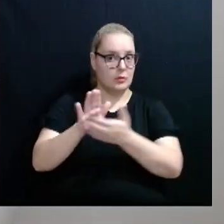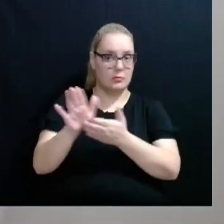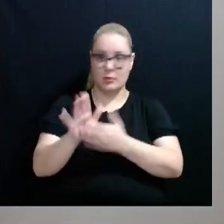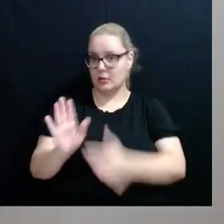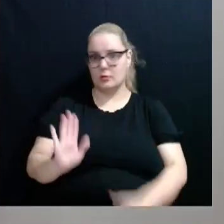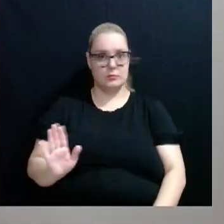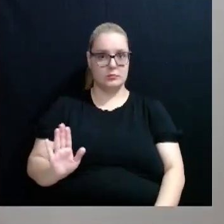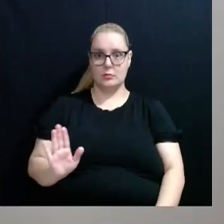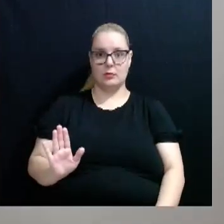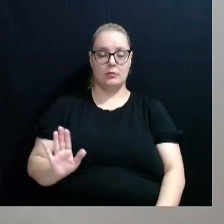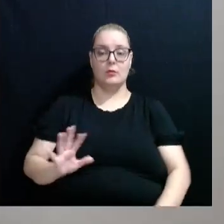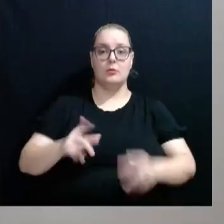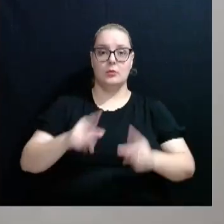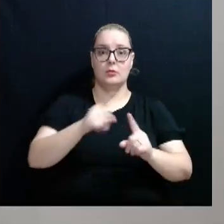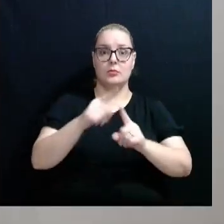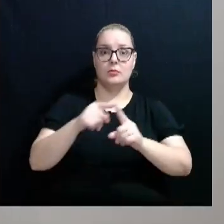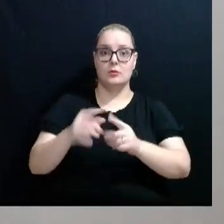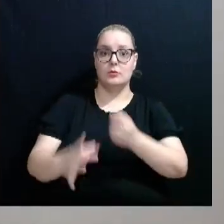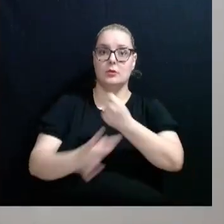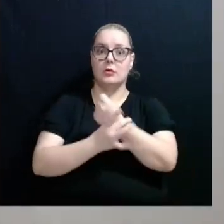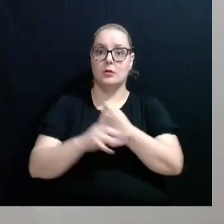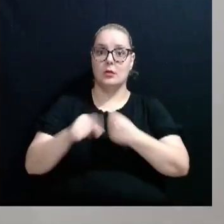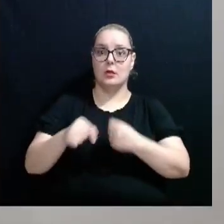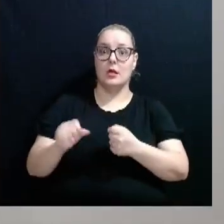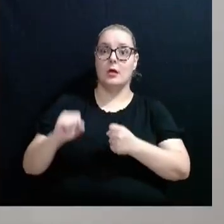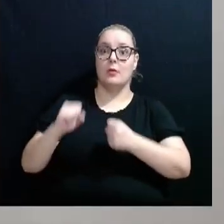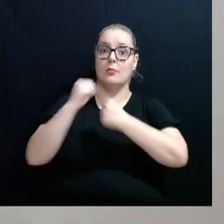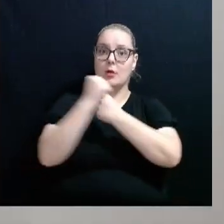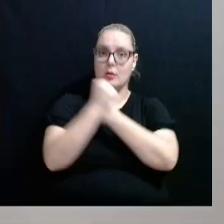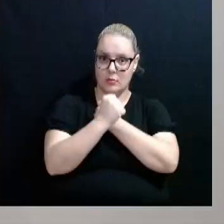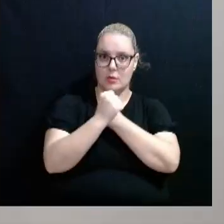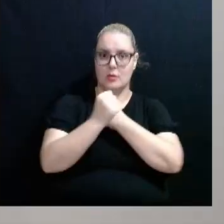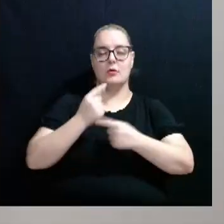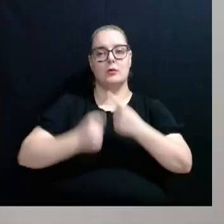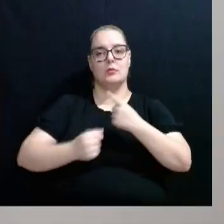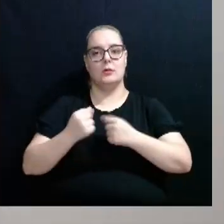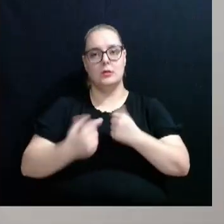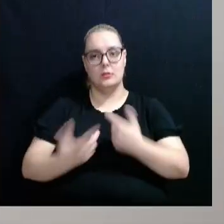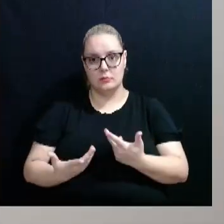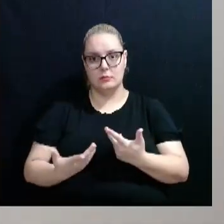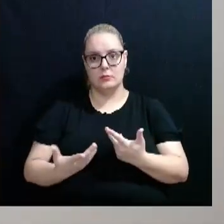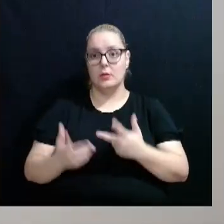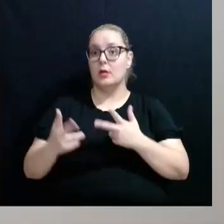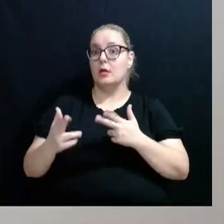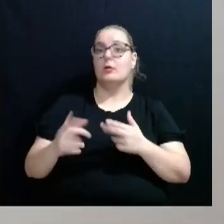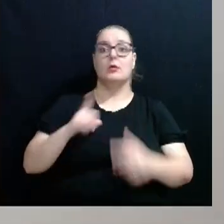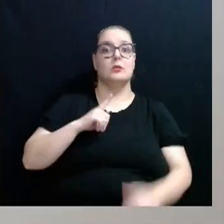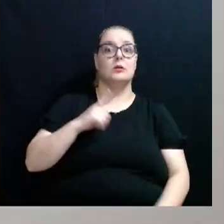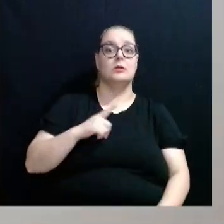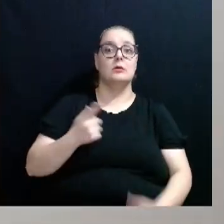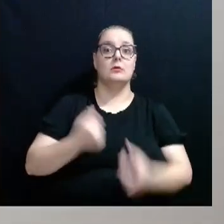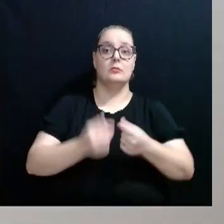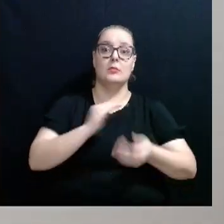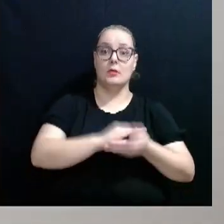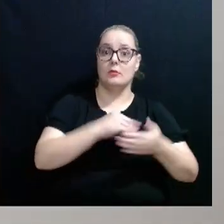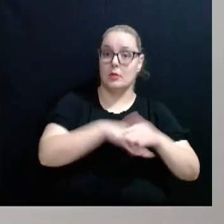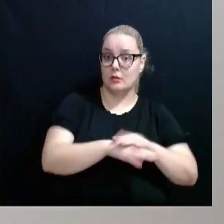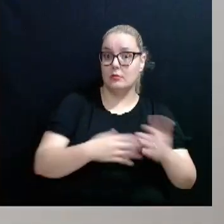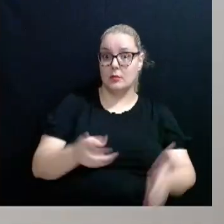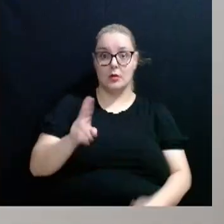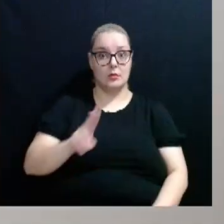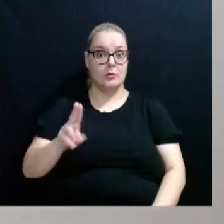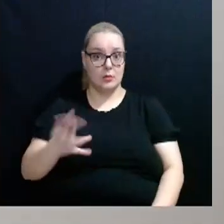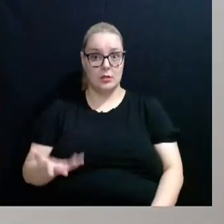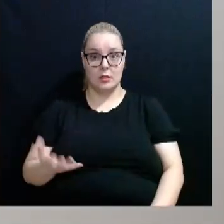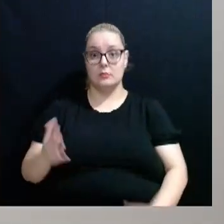tipo de seguro ele é uma proteção financeira. Igual que você tem uma reserva de emergência para utilizar na sua casa,